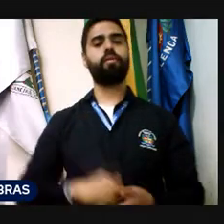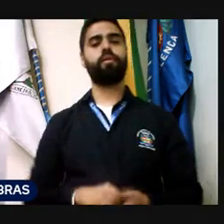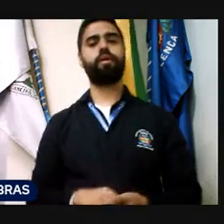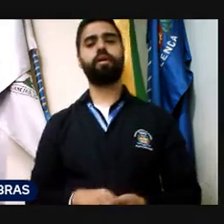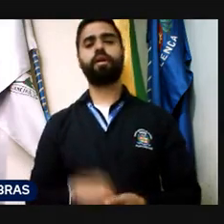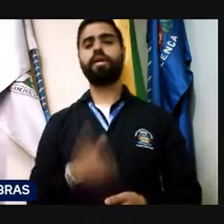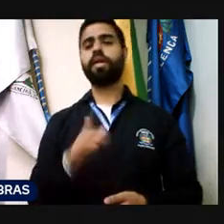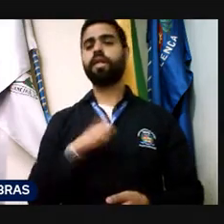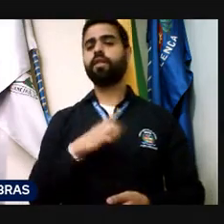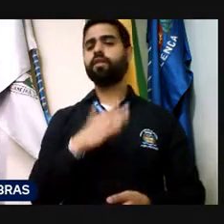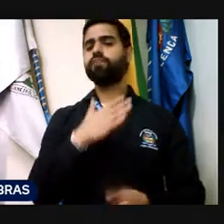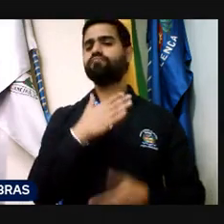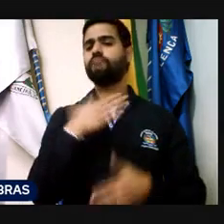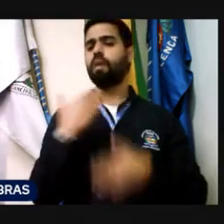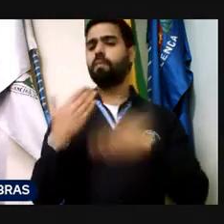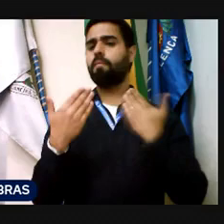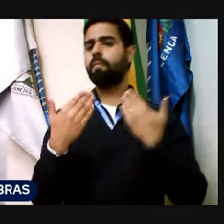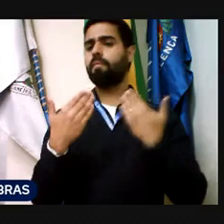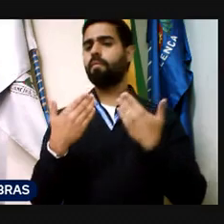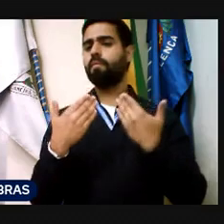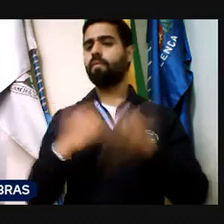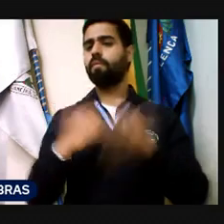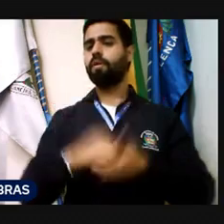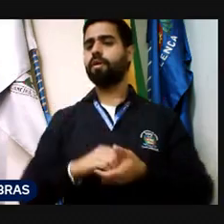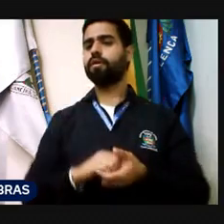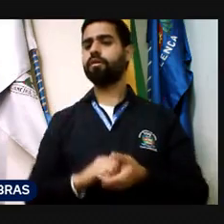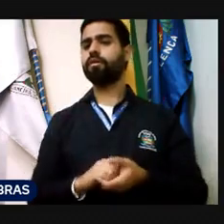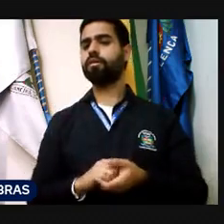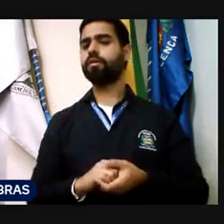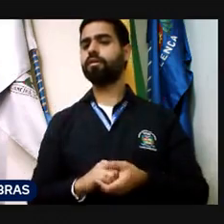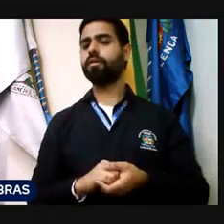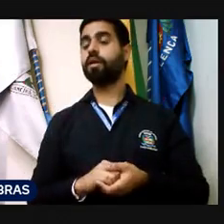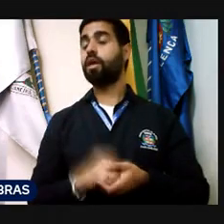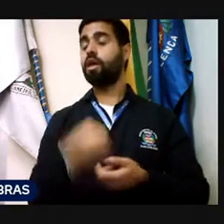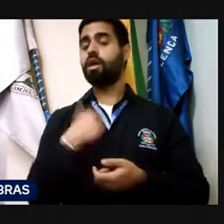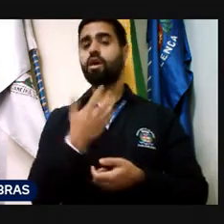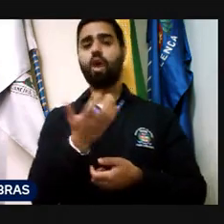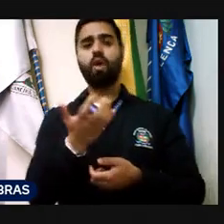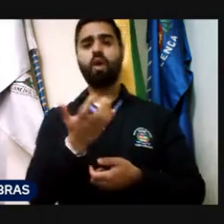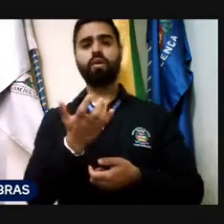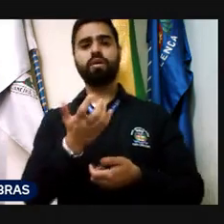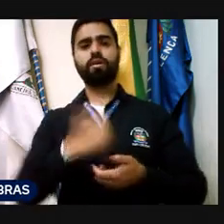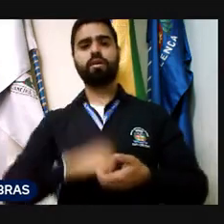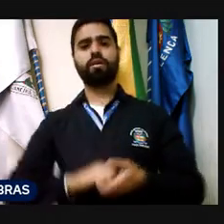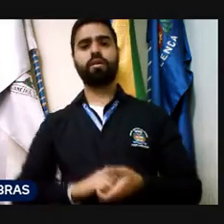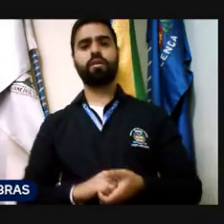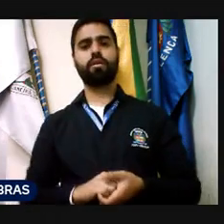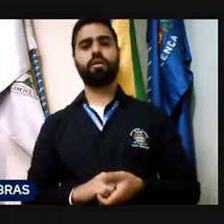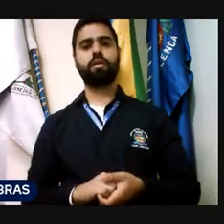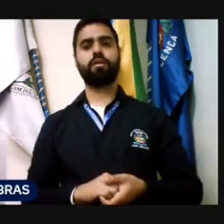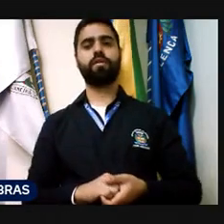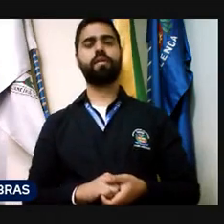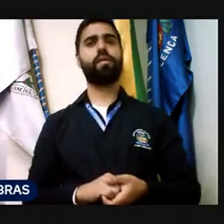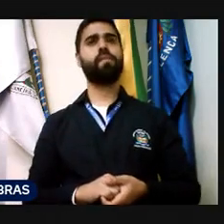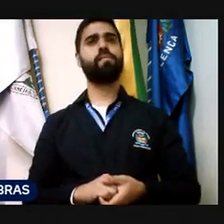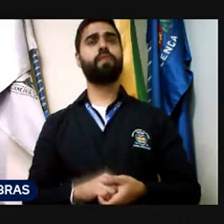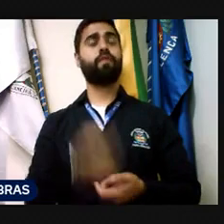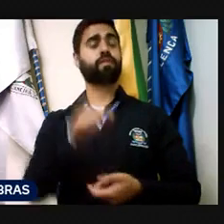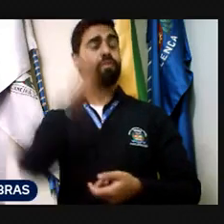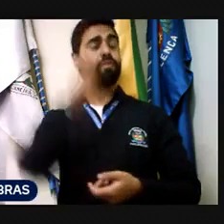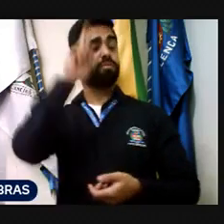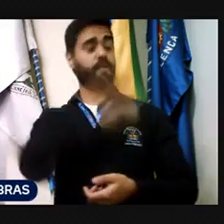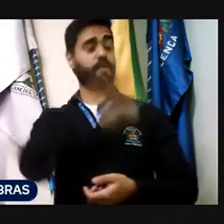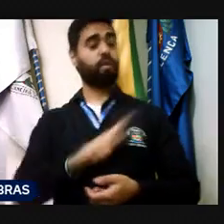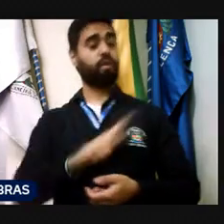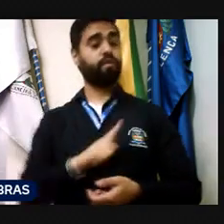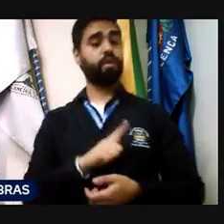entes queridos, perdendo tantas entes queridas. Eu gostaria, Pedro, que você pudesse, você como líder do governo, sei que